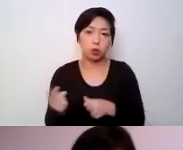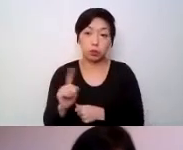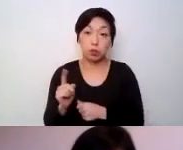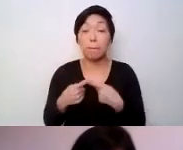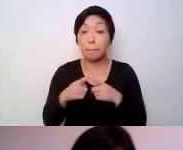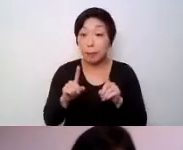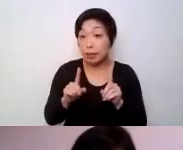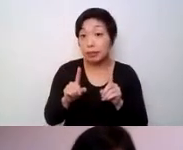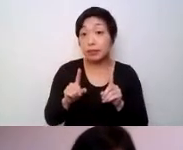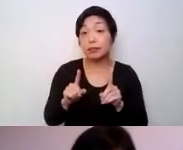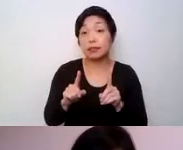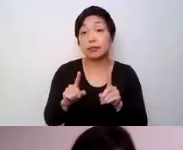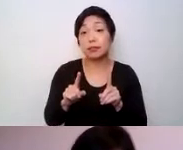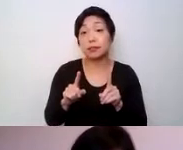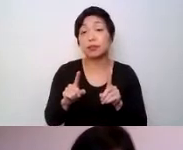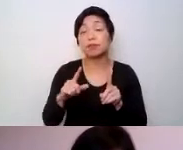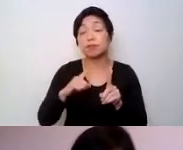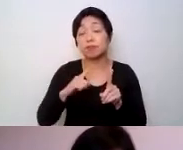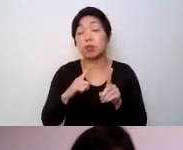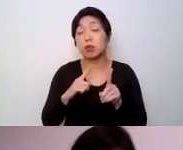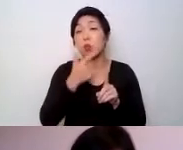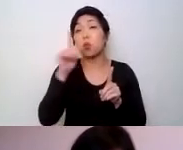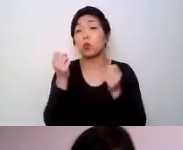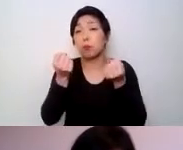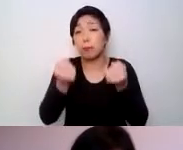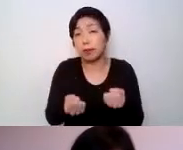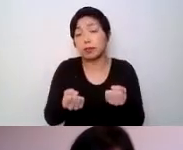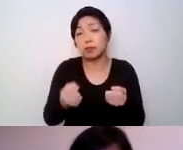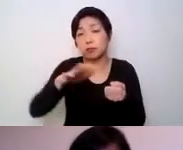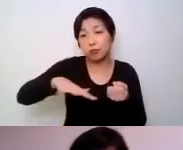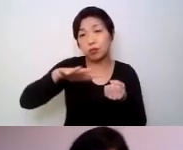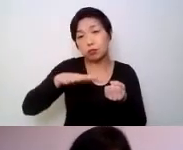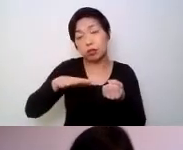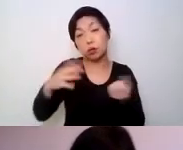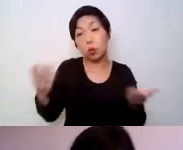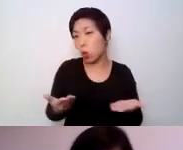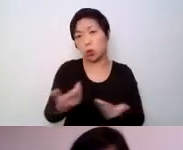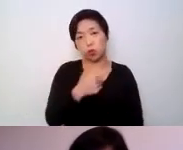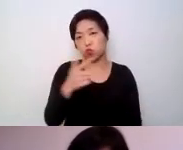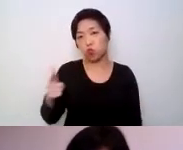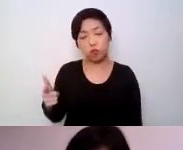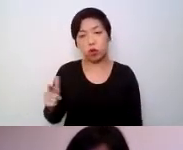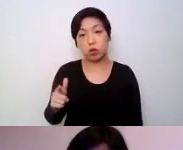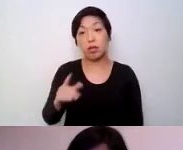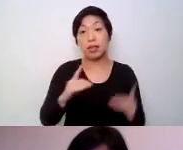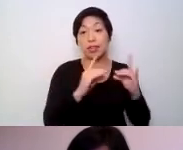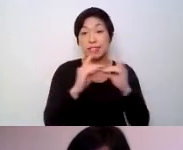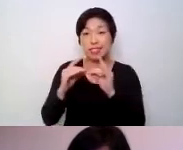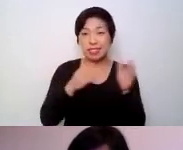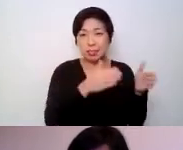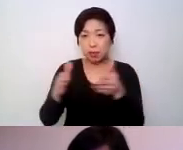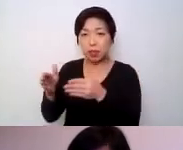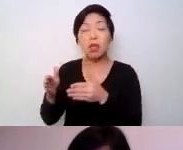isso dá um outro peso para esses espaços um peso que hoje eles não têm esses cemitérios eles estão passando